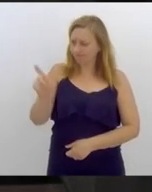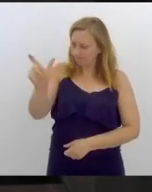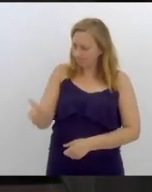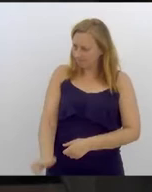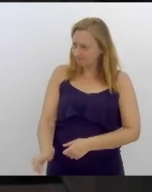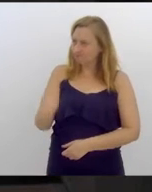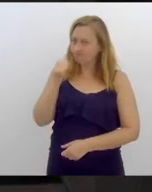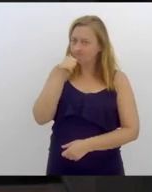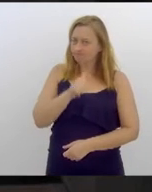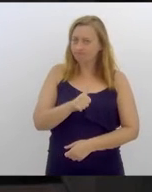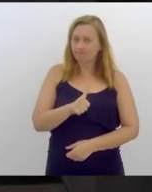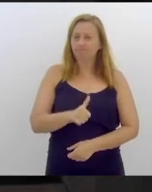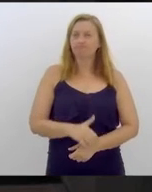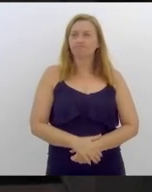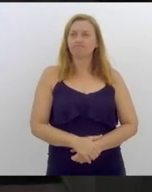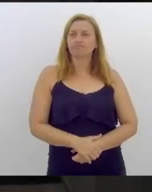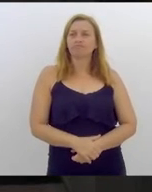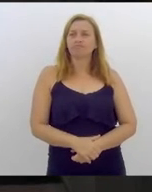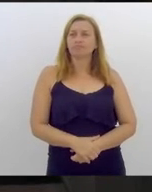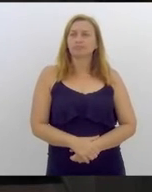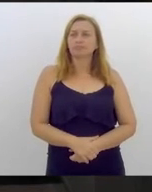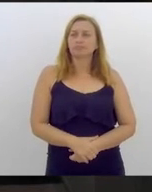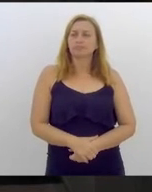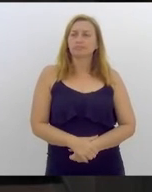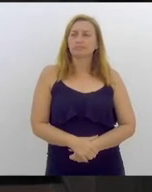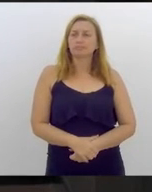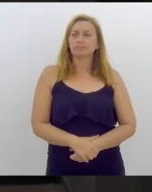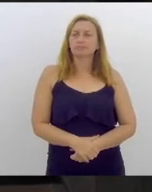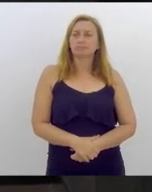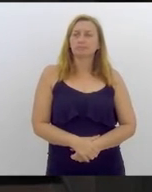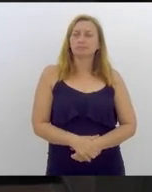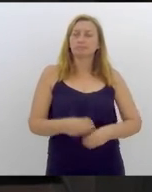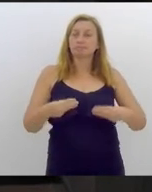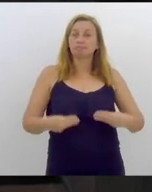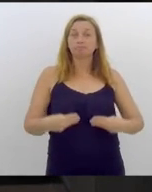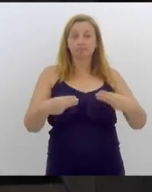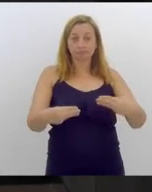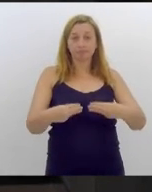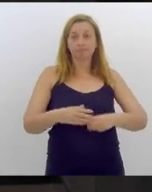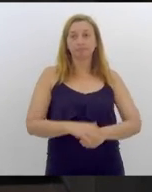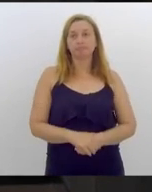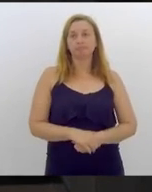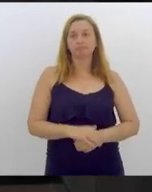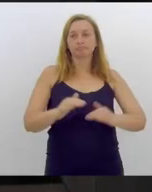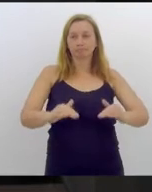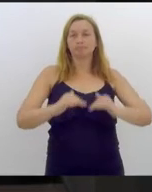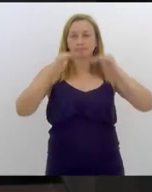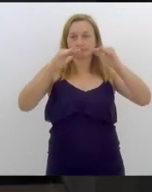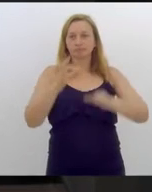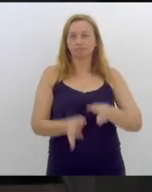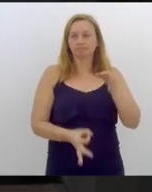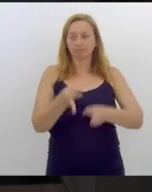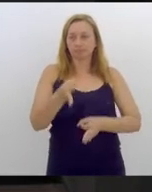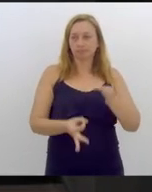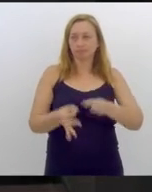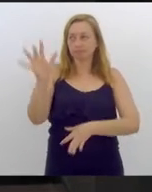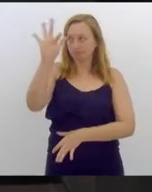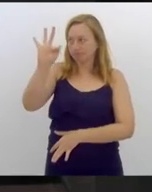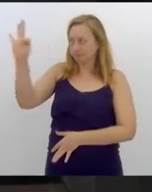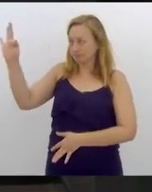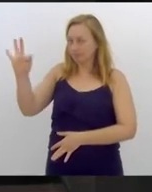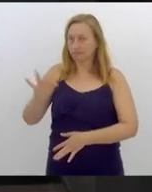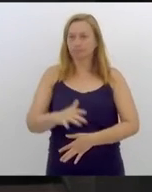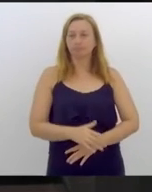é nada mais nada menos que uma ministra do Supremo Tribunal Federal